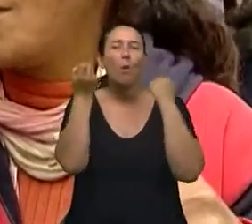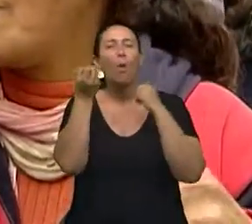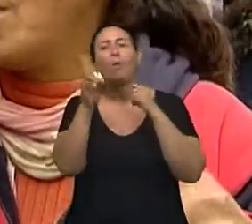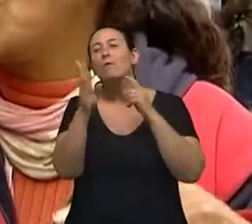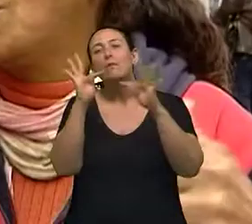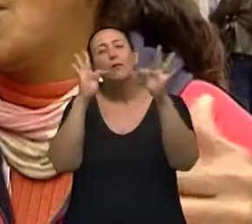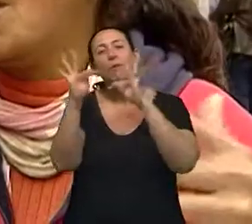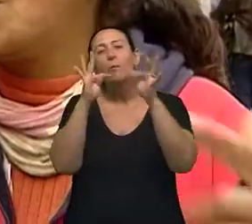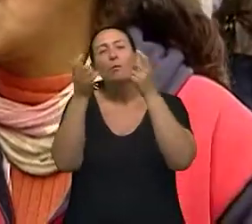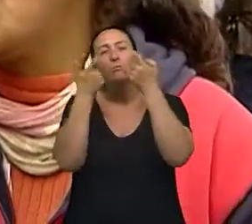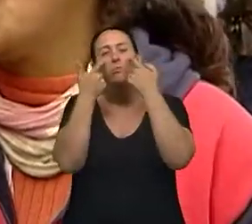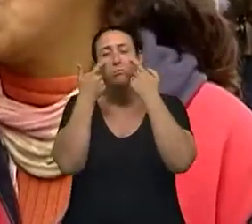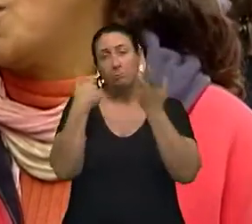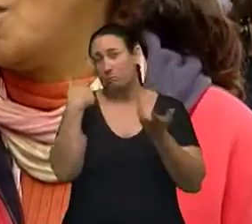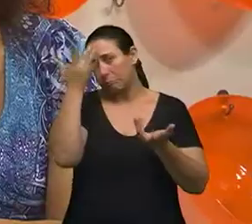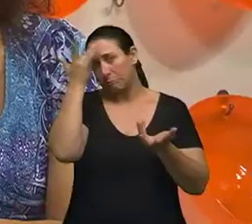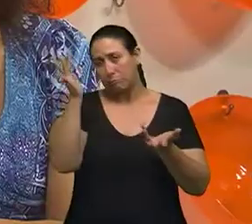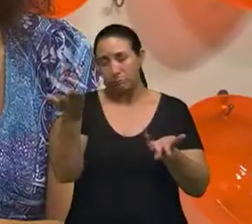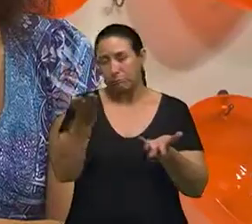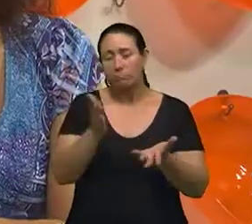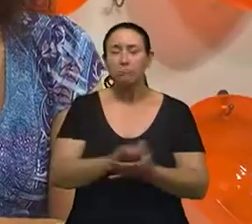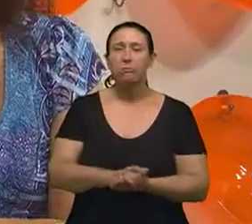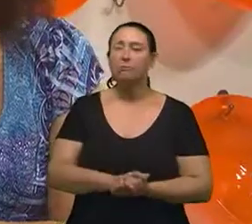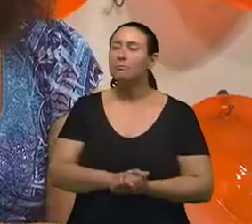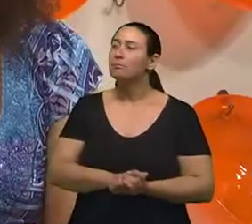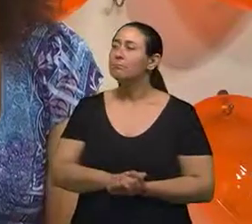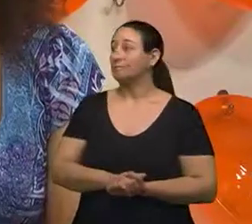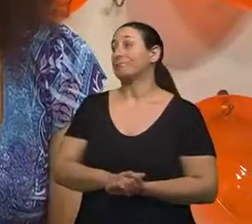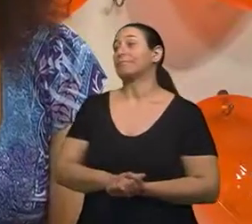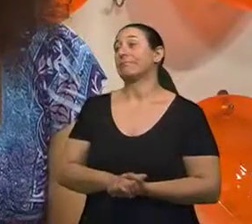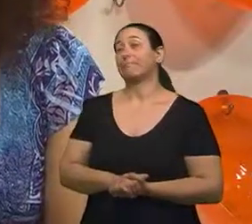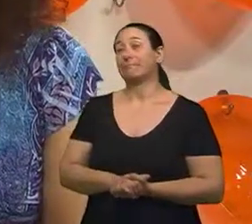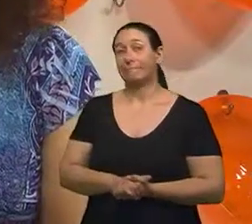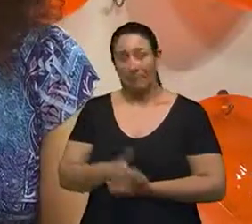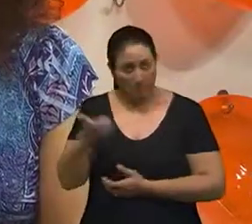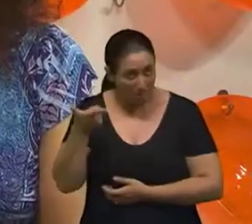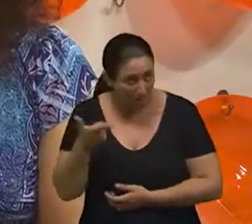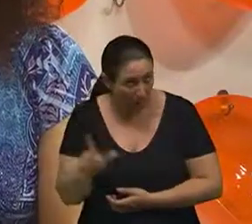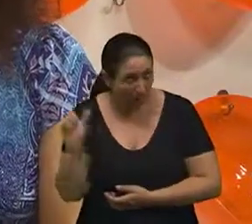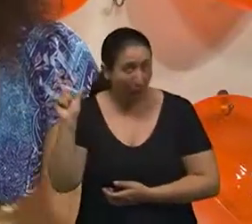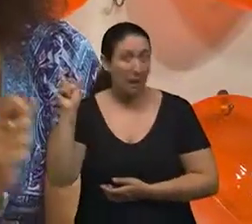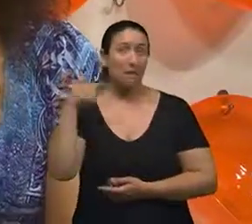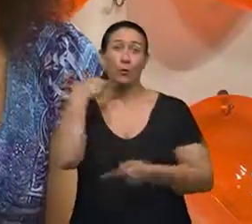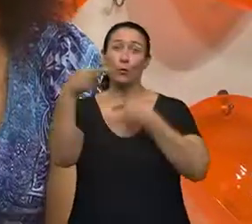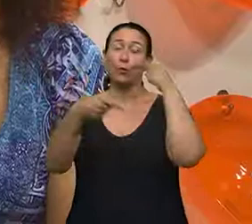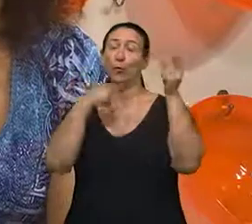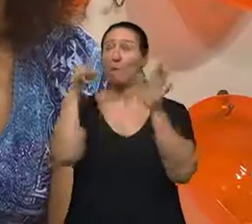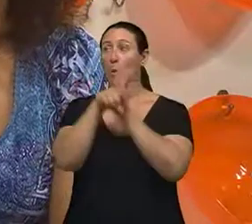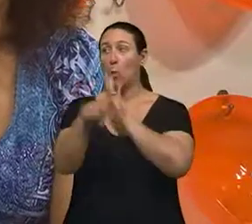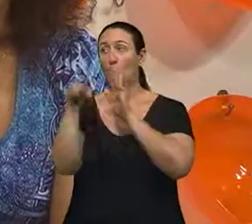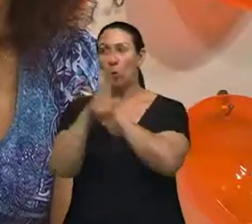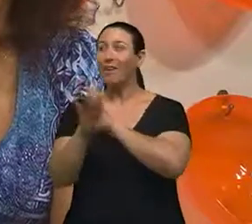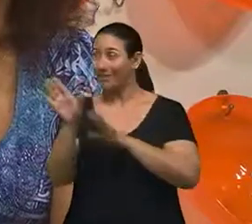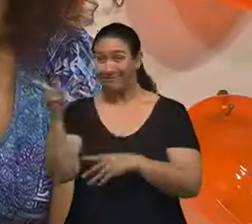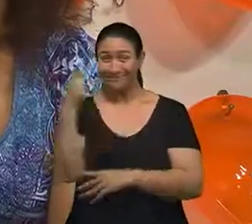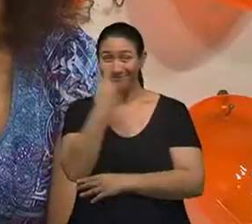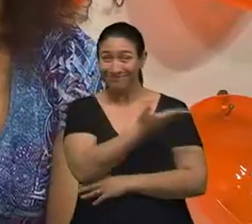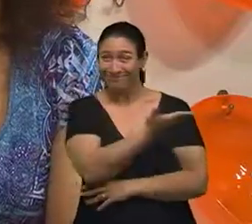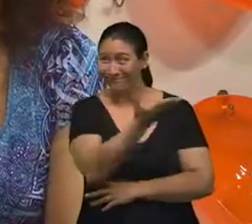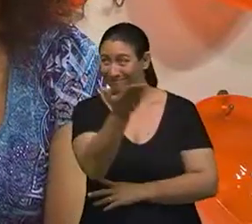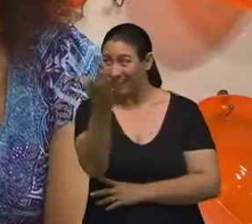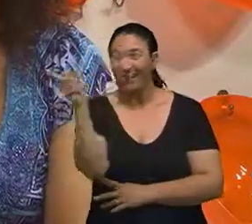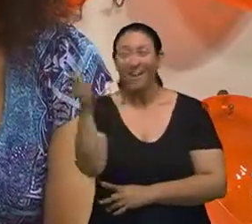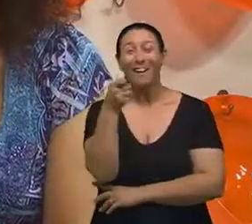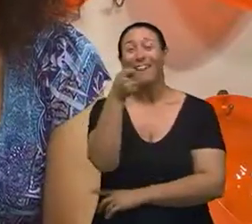algum tratamento que tenha, a não ser a cirurgia. Olha, mais e mais dúvidas, né? É só a gente dar oportunidade